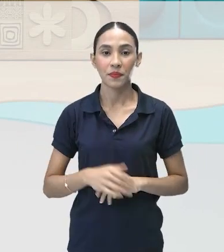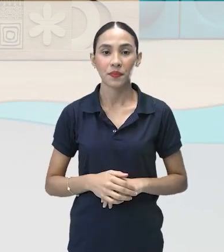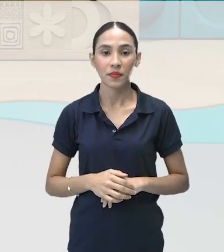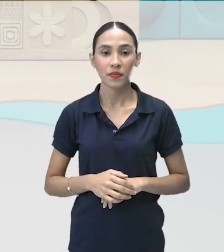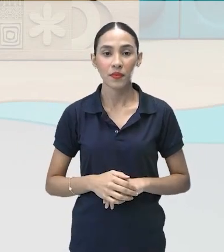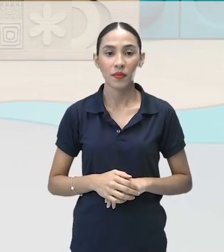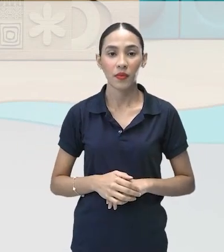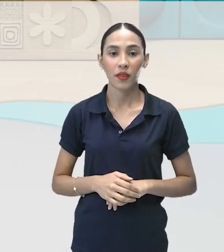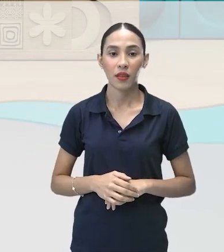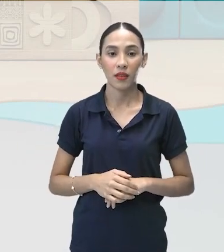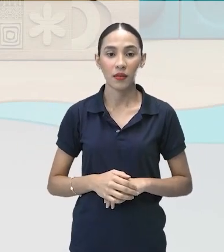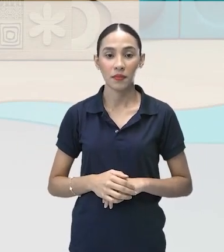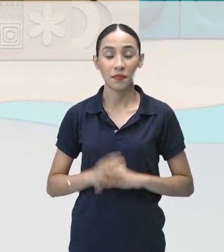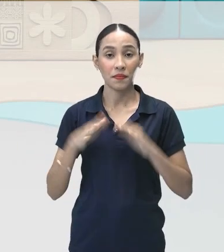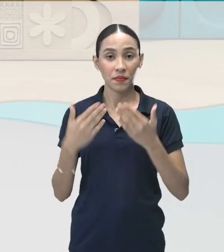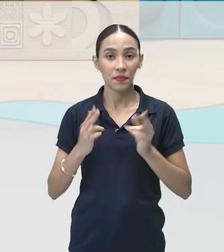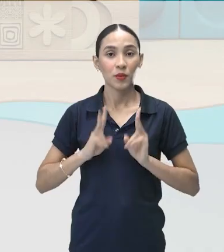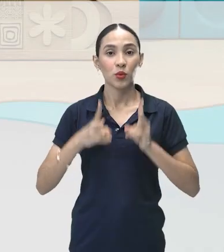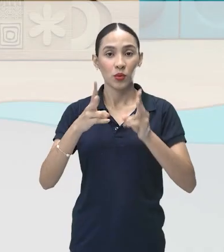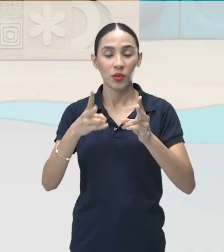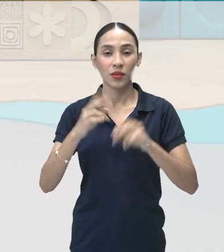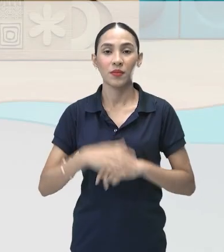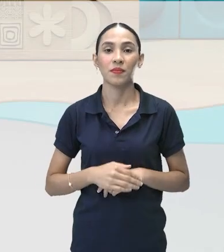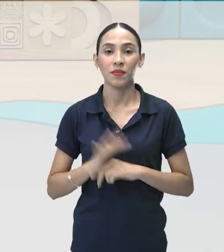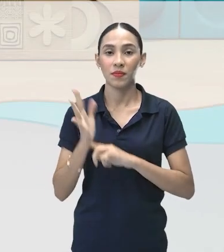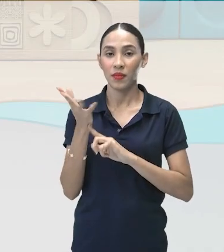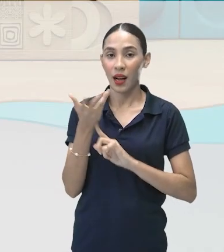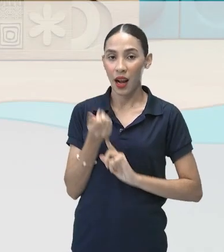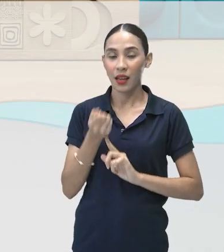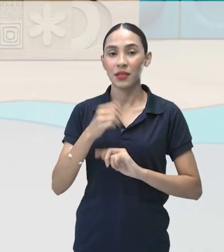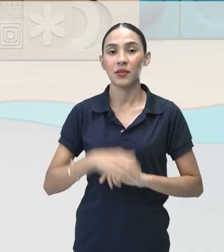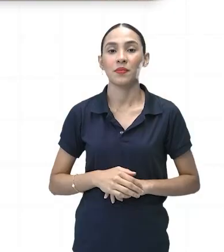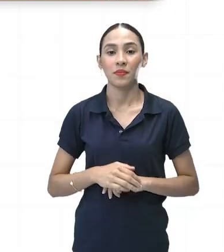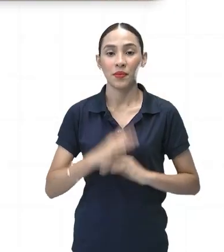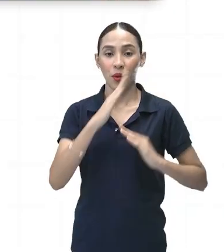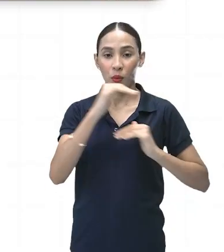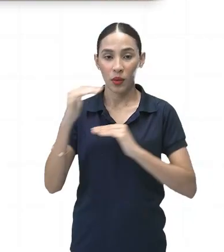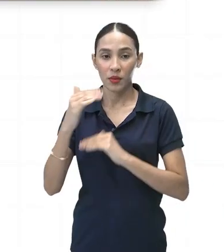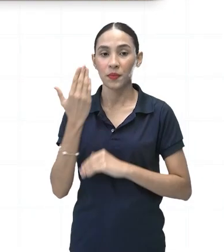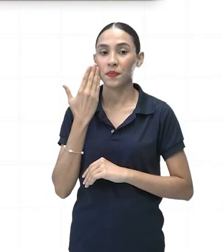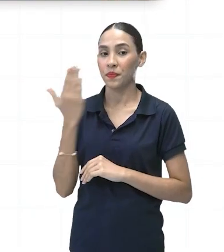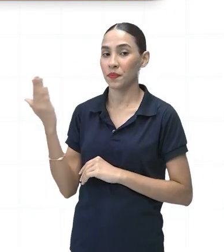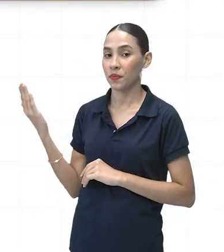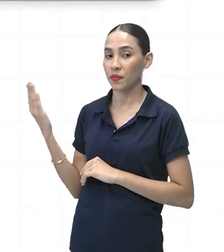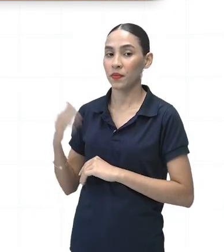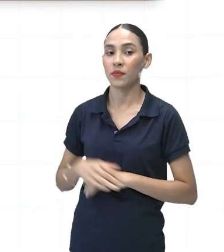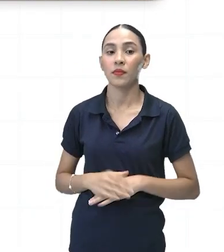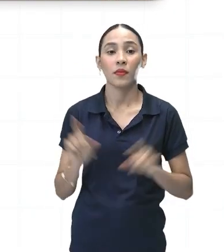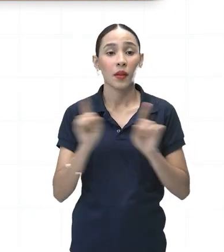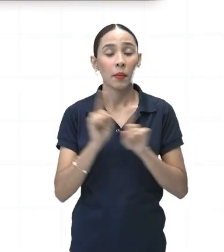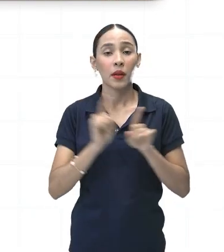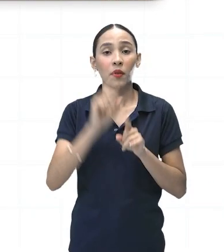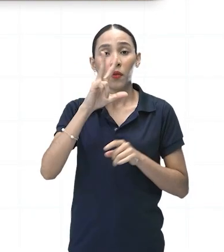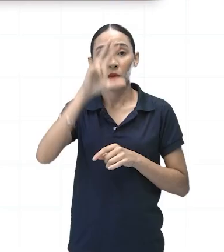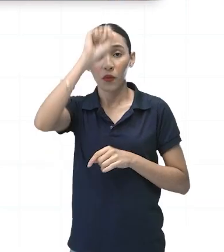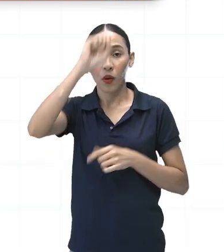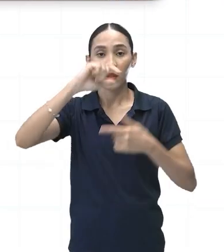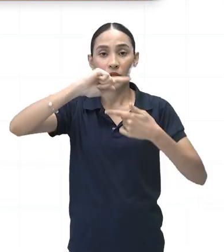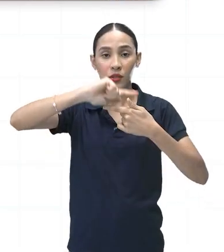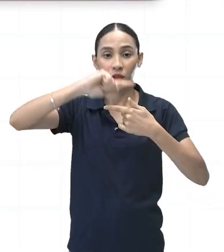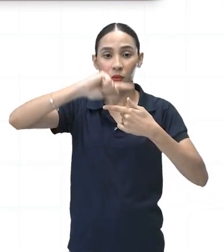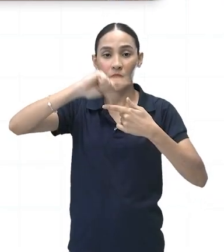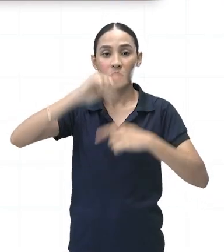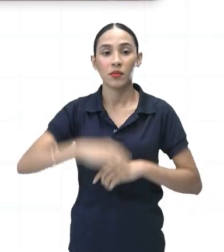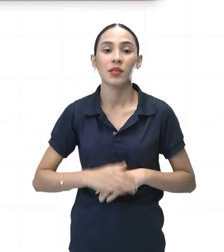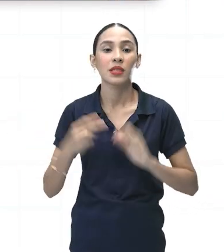aí, falando mais um pouquinho sobre esse momento da arte, que é sobre o cubismo, vamos ver? A presença do geometrismo,